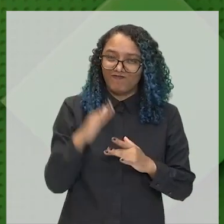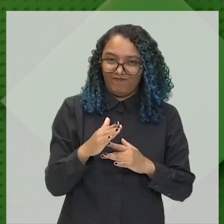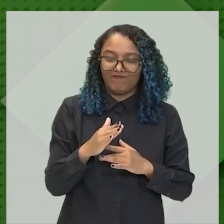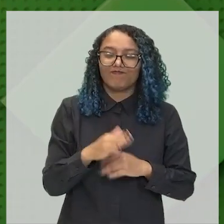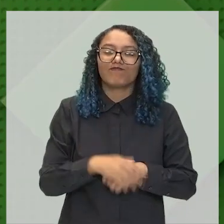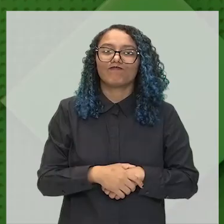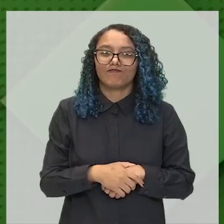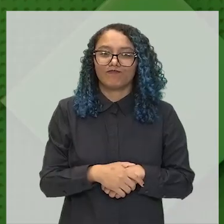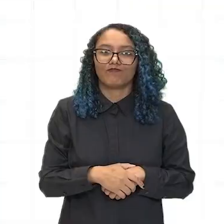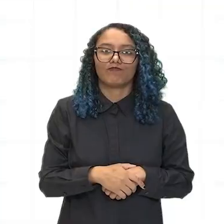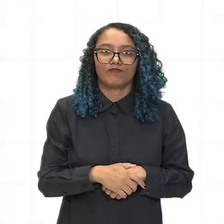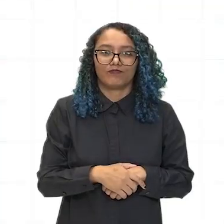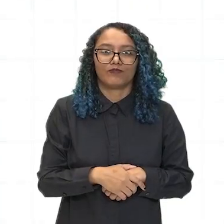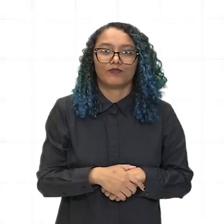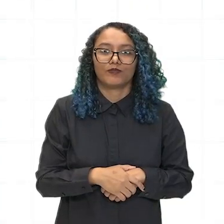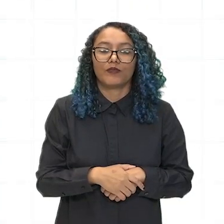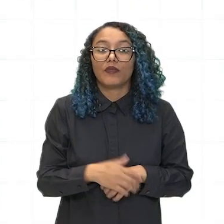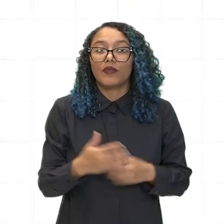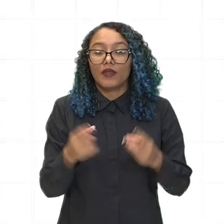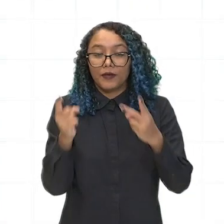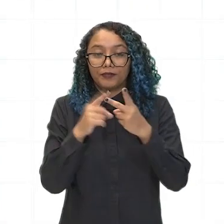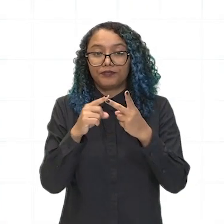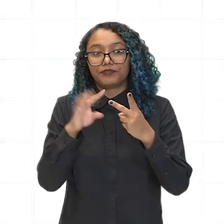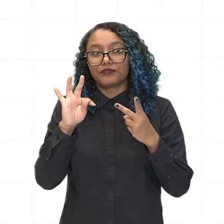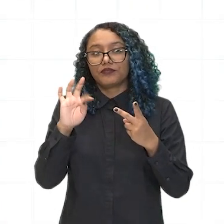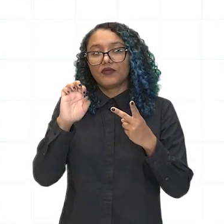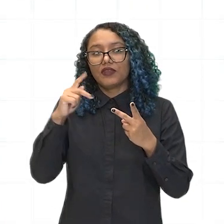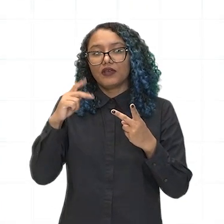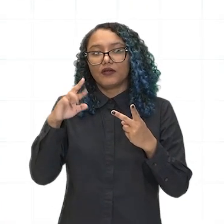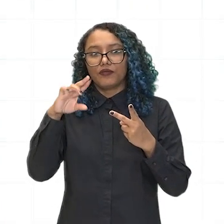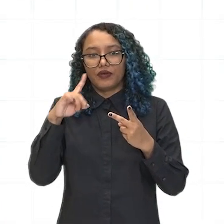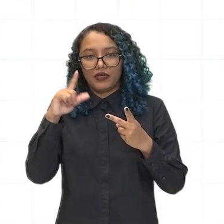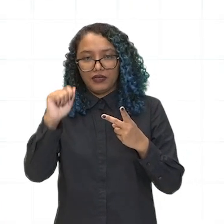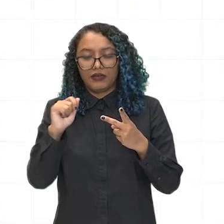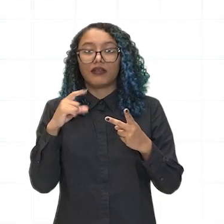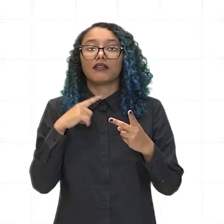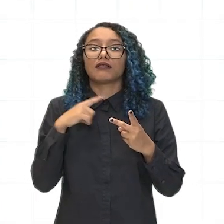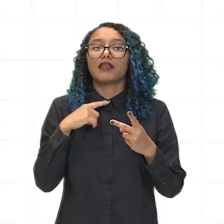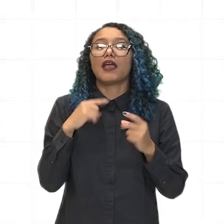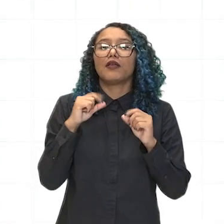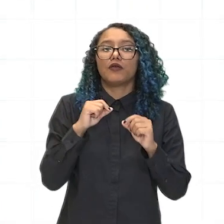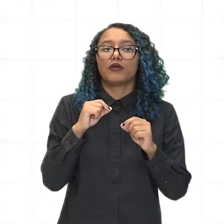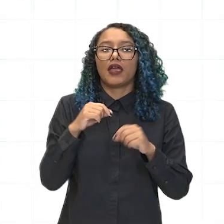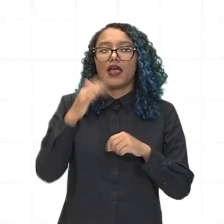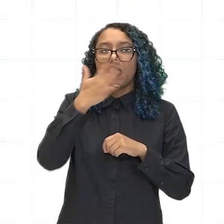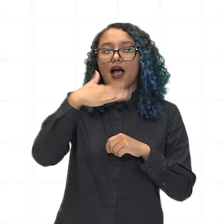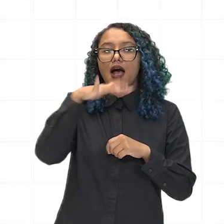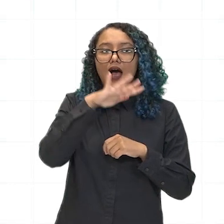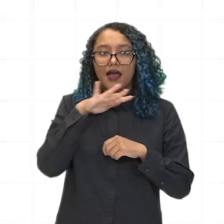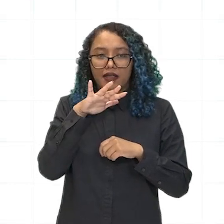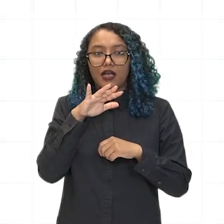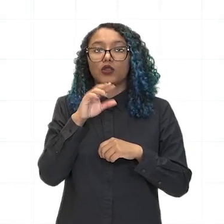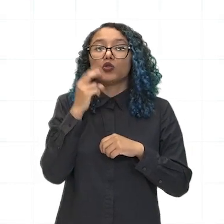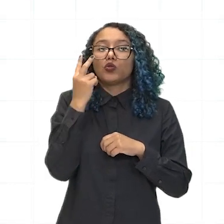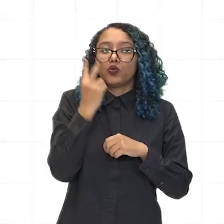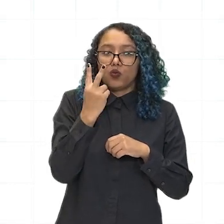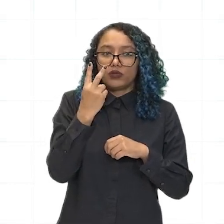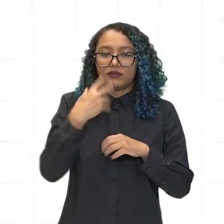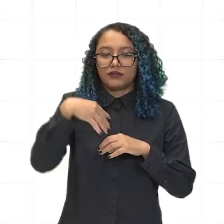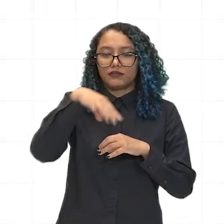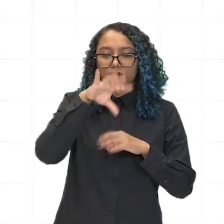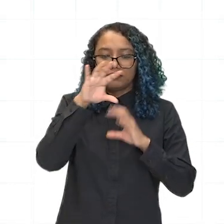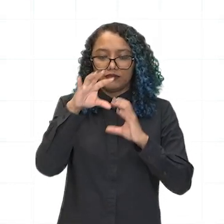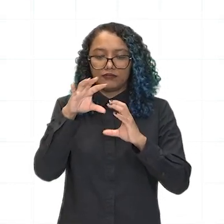bom? Vamos ver agora a zona temperada. O planeta se divide em duas zonas temperadas. A zona temperada